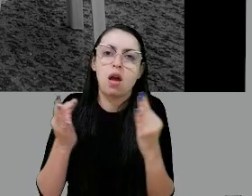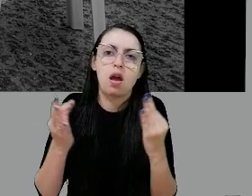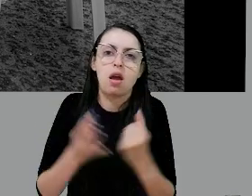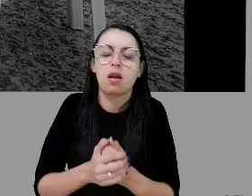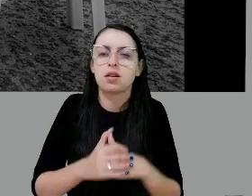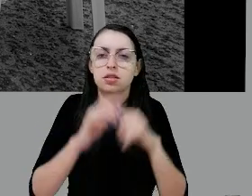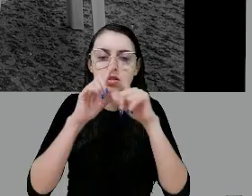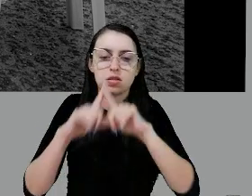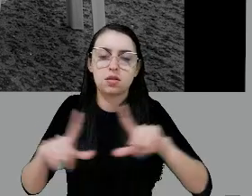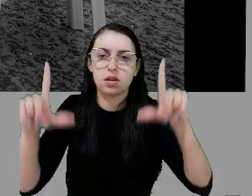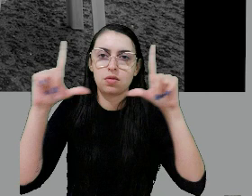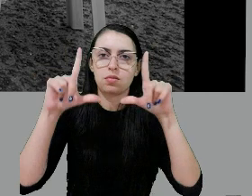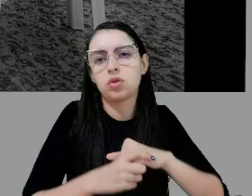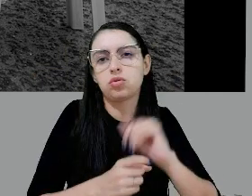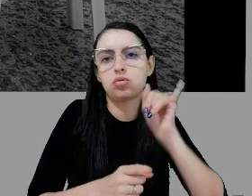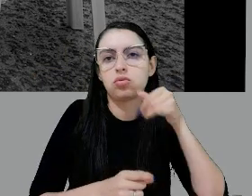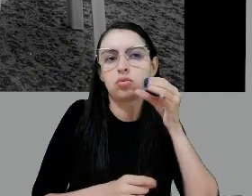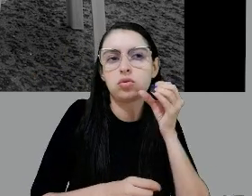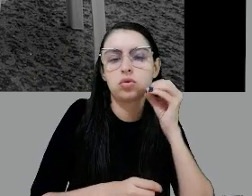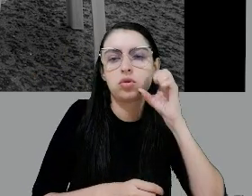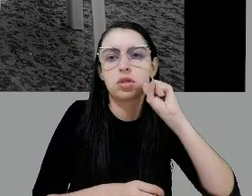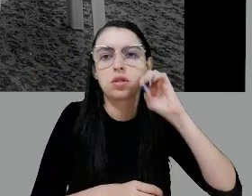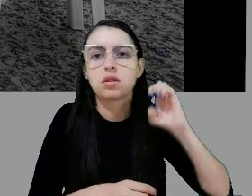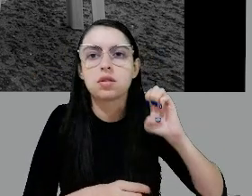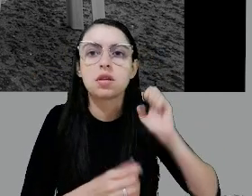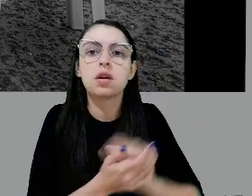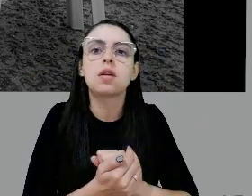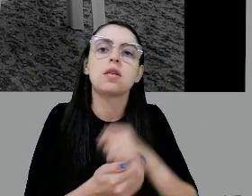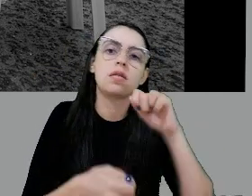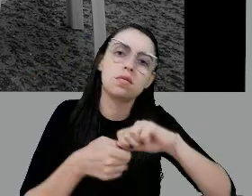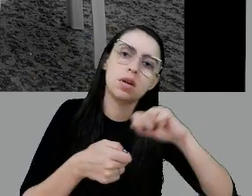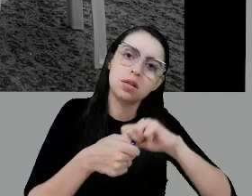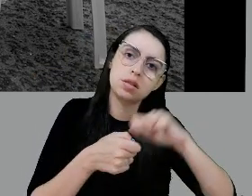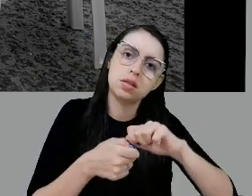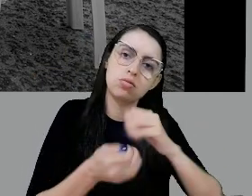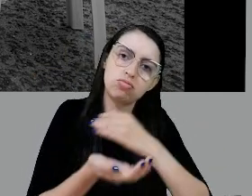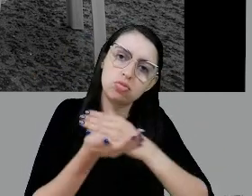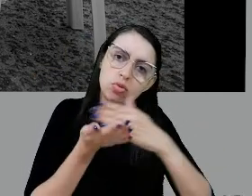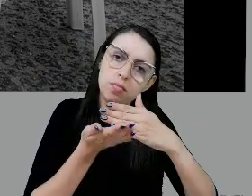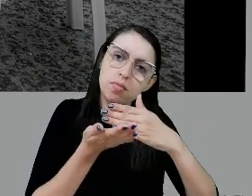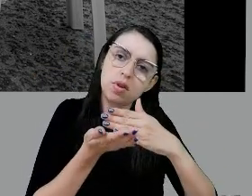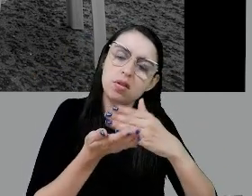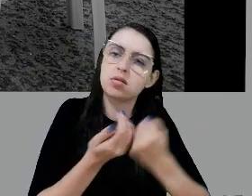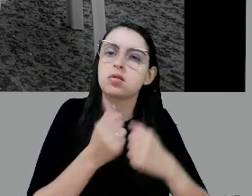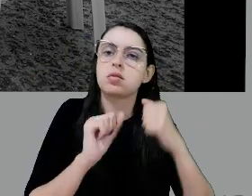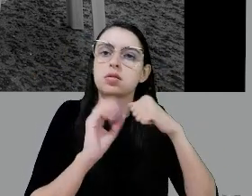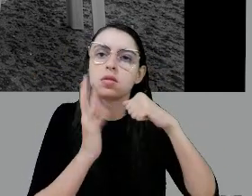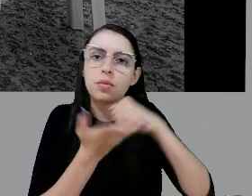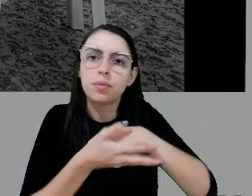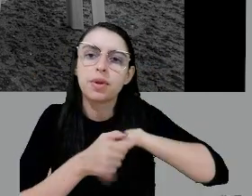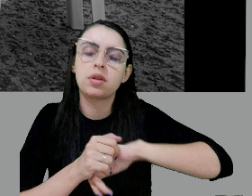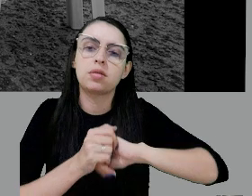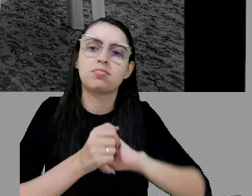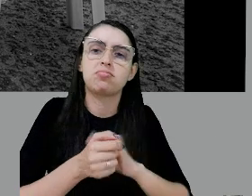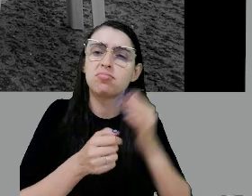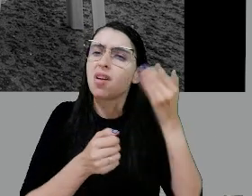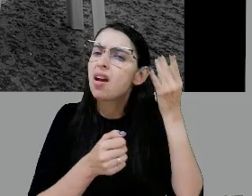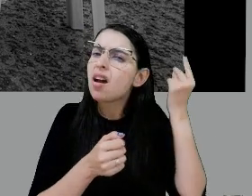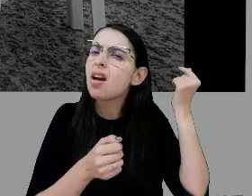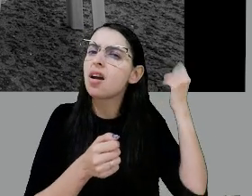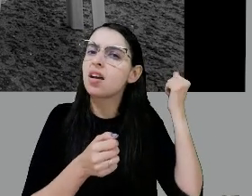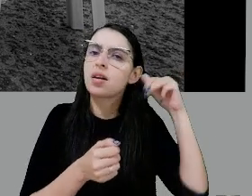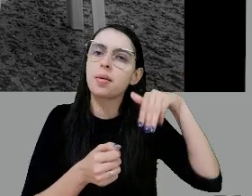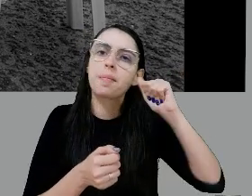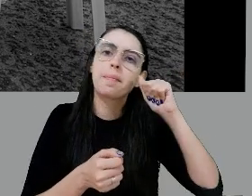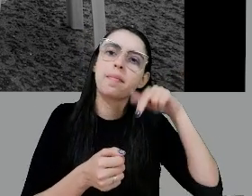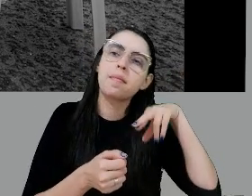as imagens que José Augusto produzia, tá? Desde o começo da pandemia, muito no